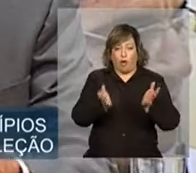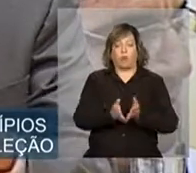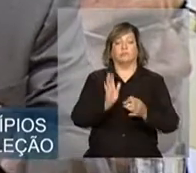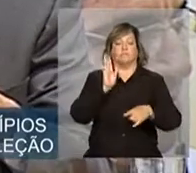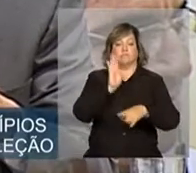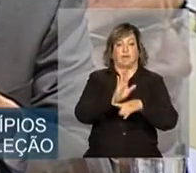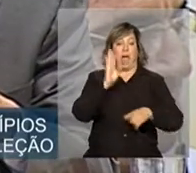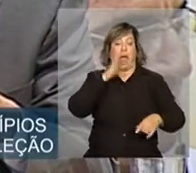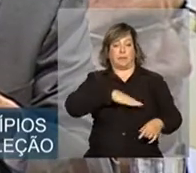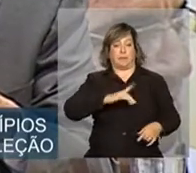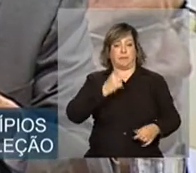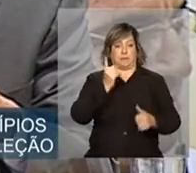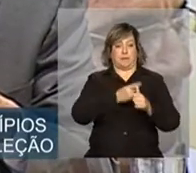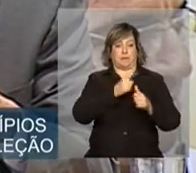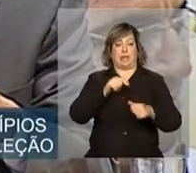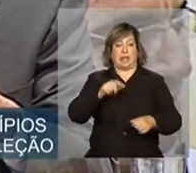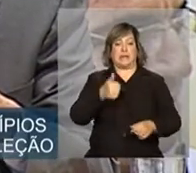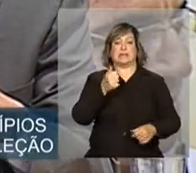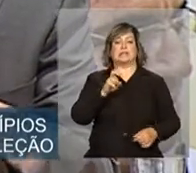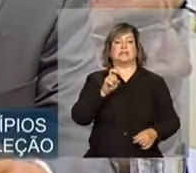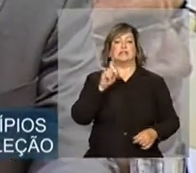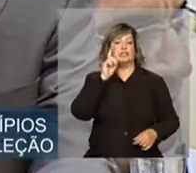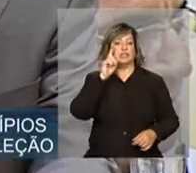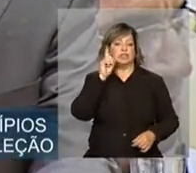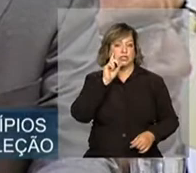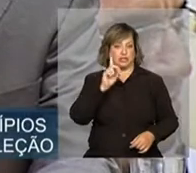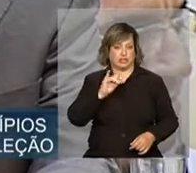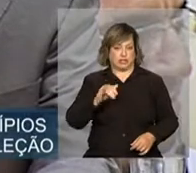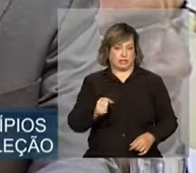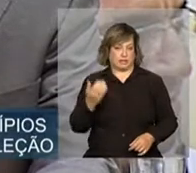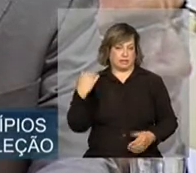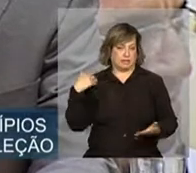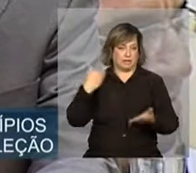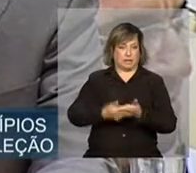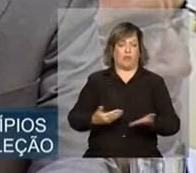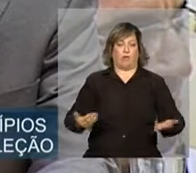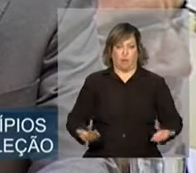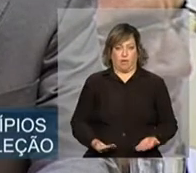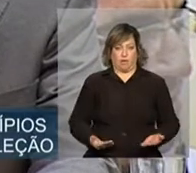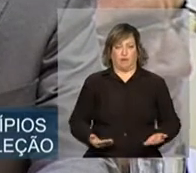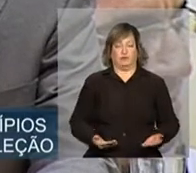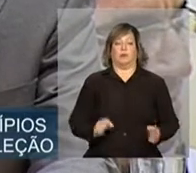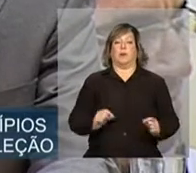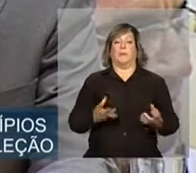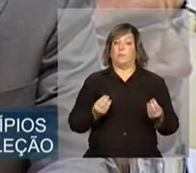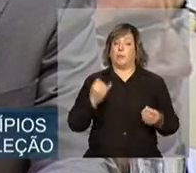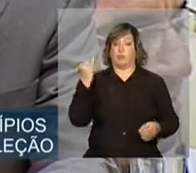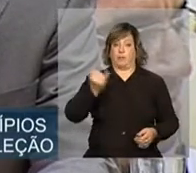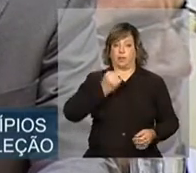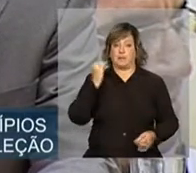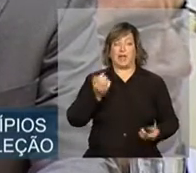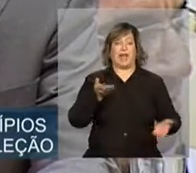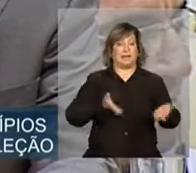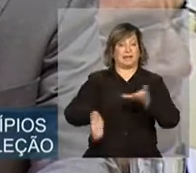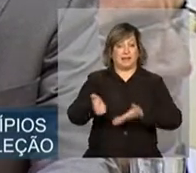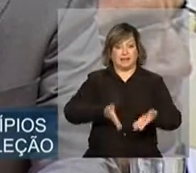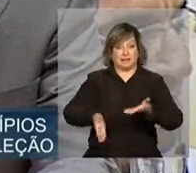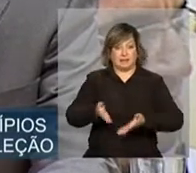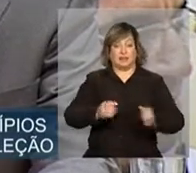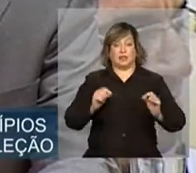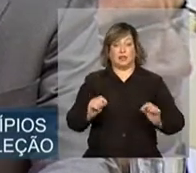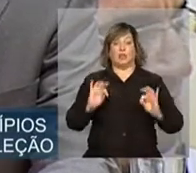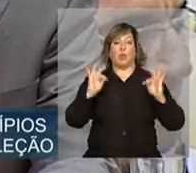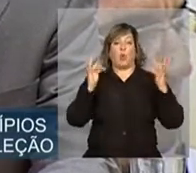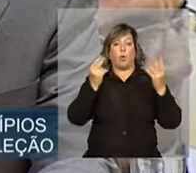resultado final dos primeiros 15 dias embora para nós sempre foi muito importante poder ocupar e atender